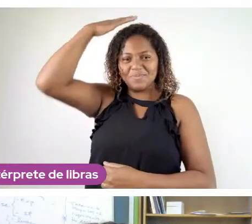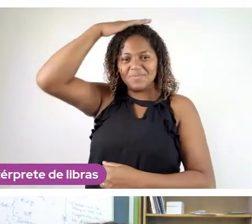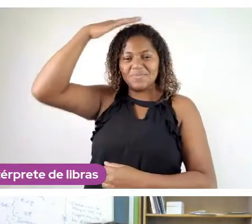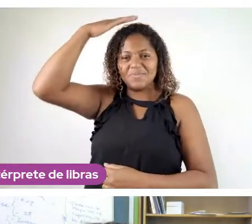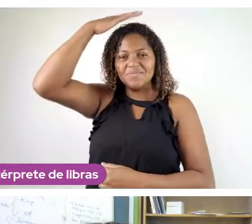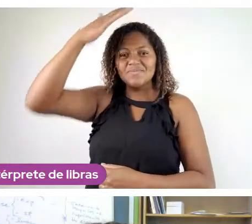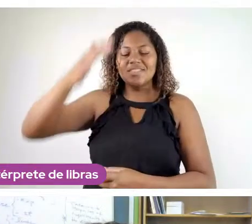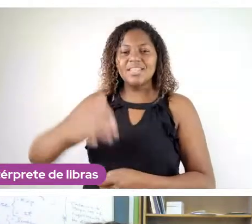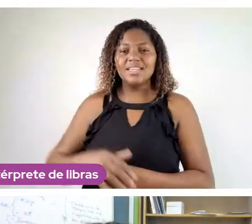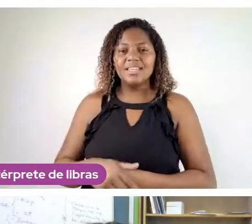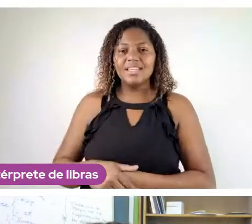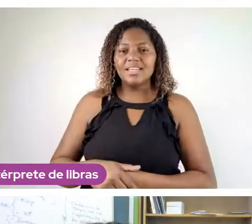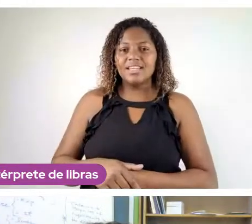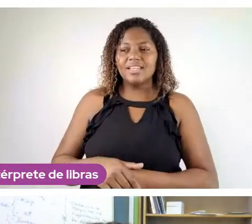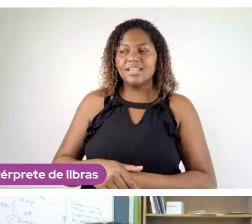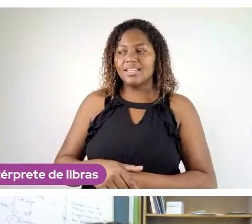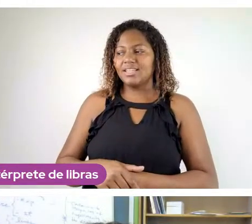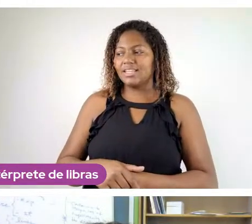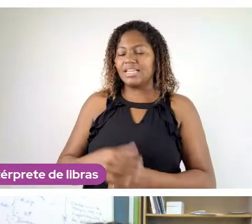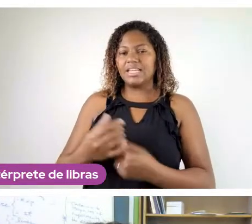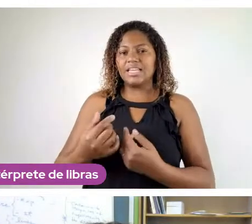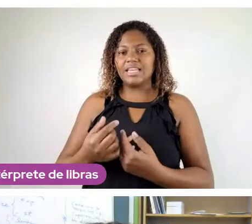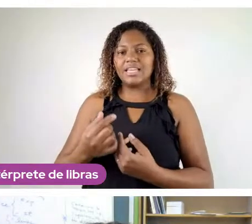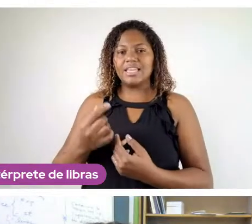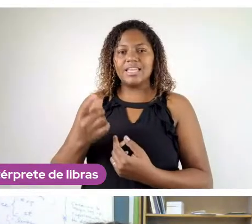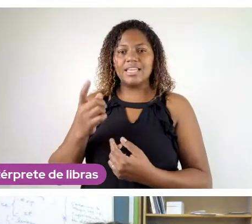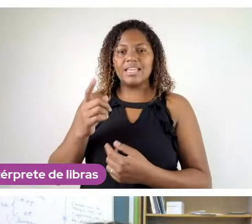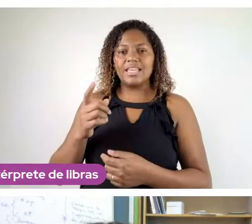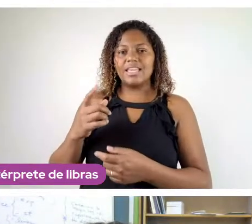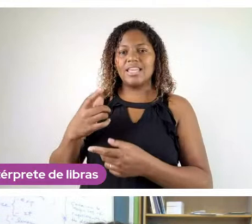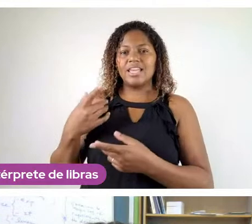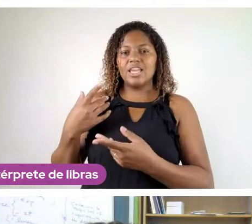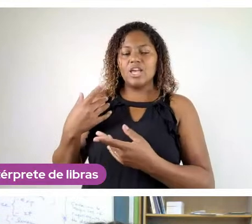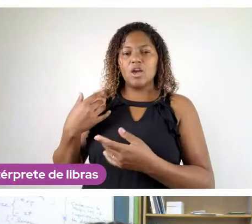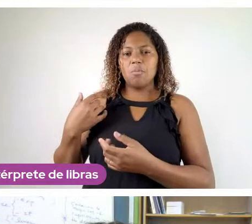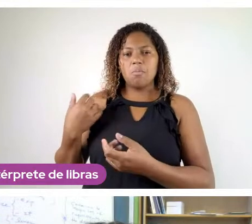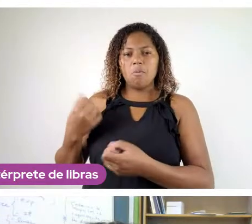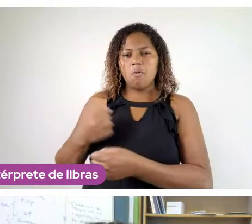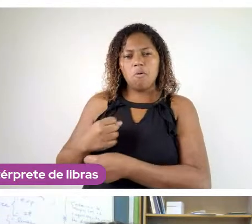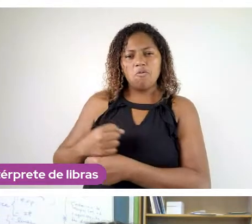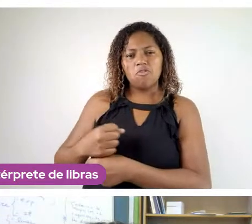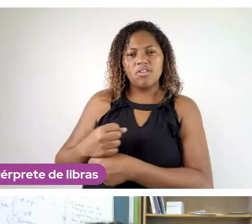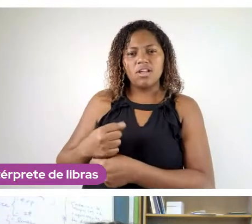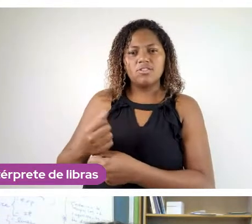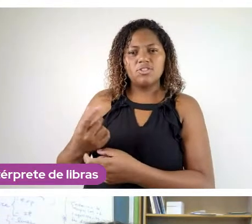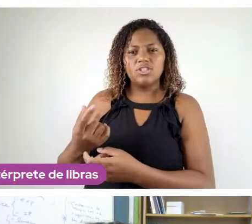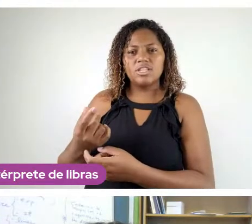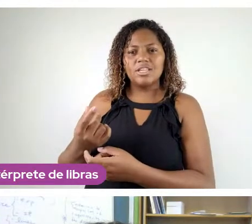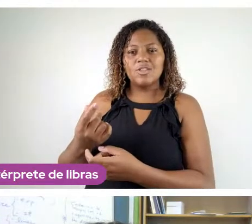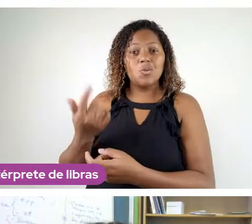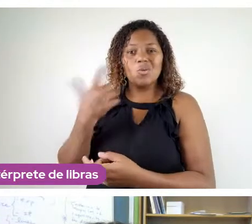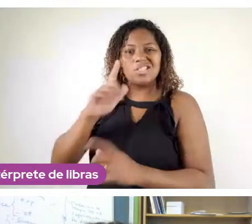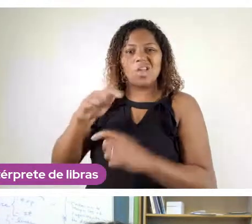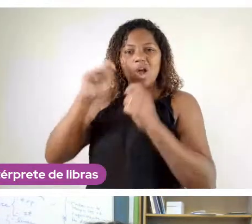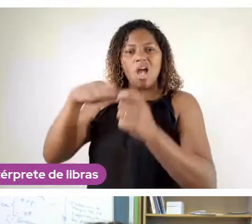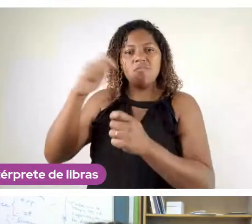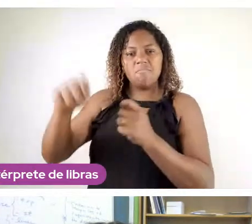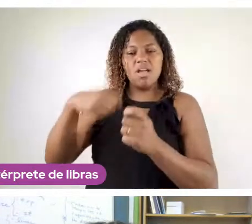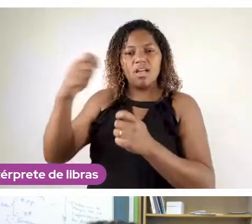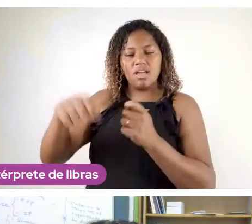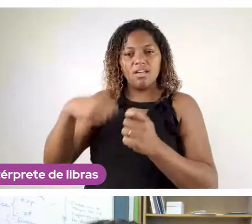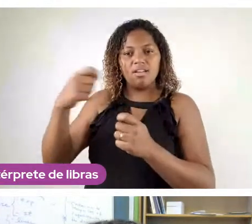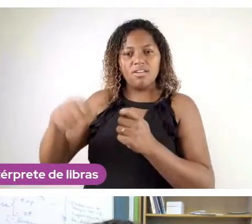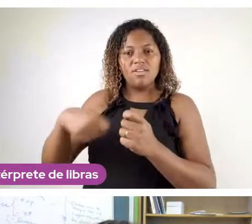pescadores, há muitos anos, justamente viram que não conseguiam pescar, criaram um